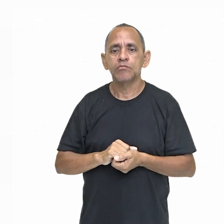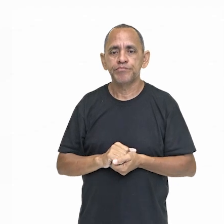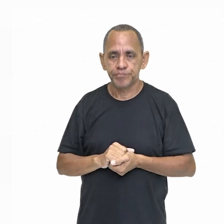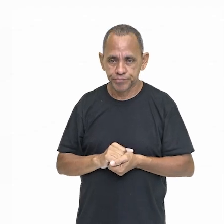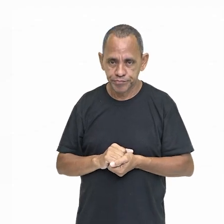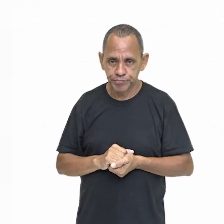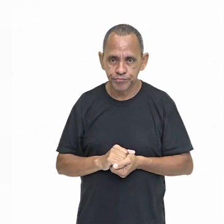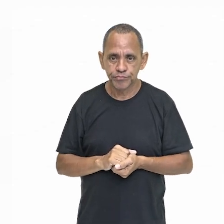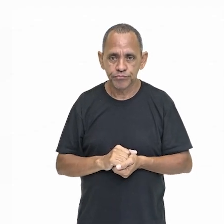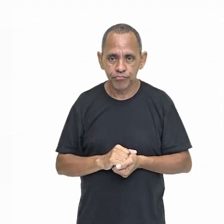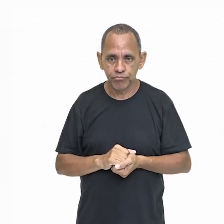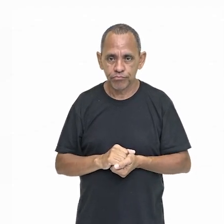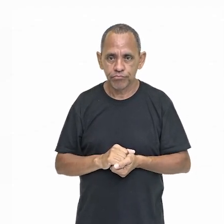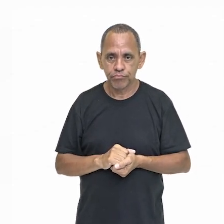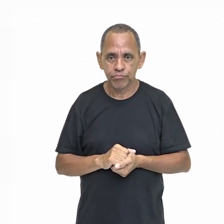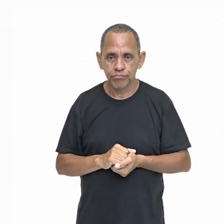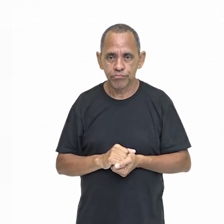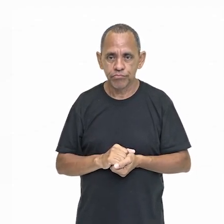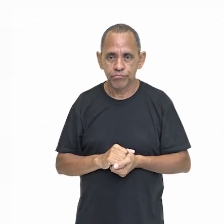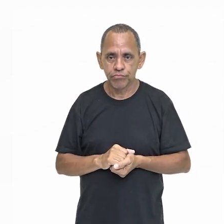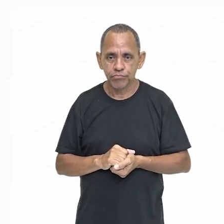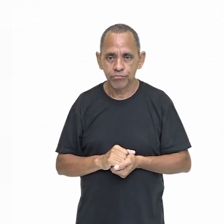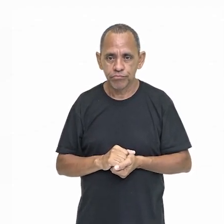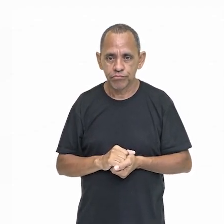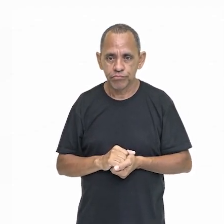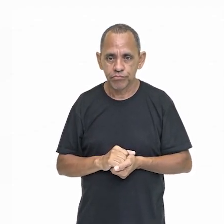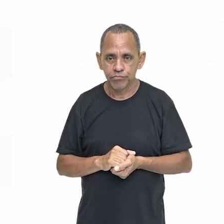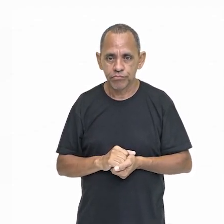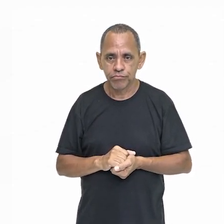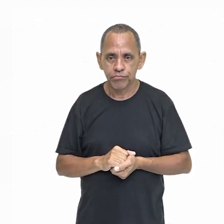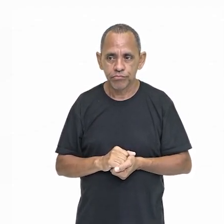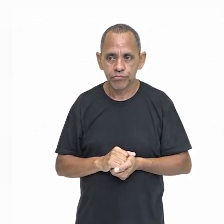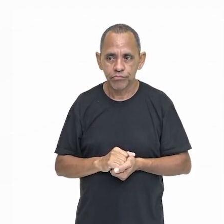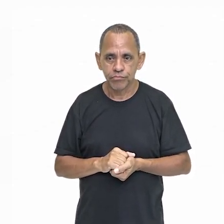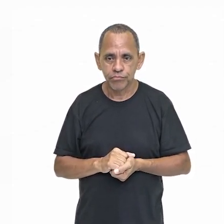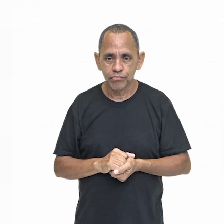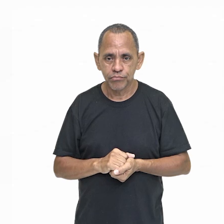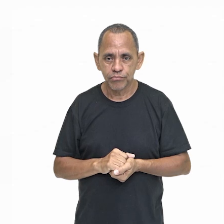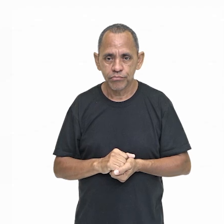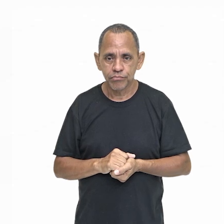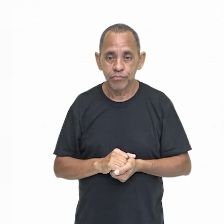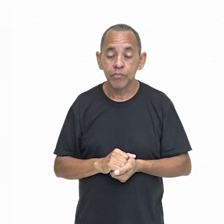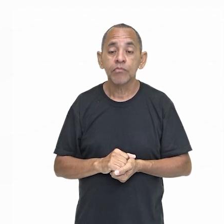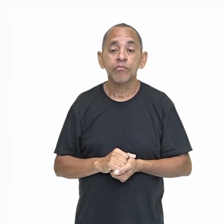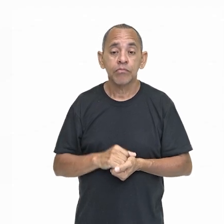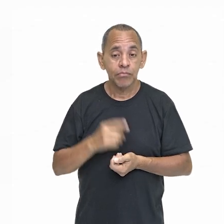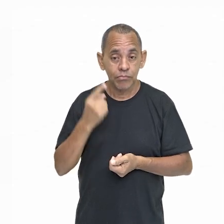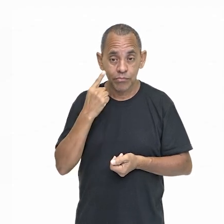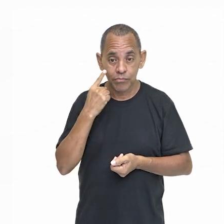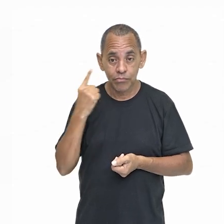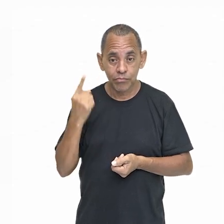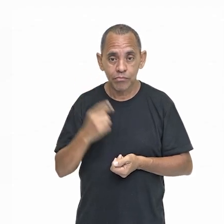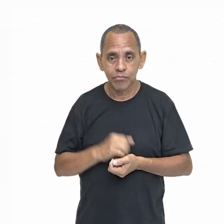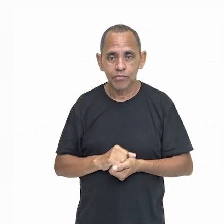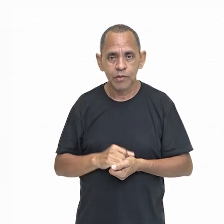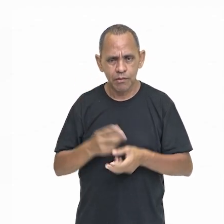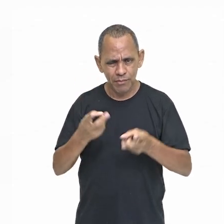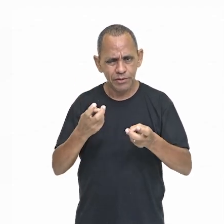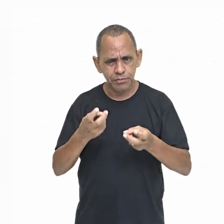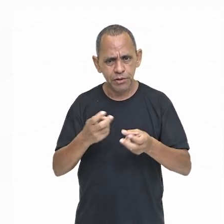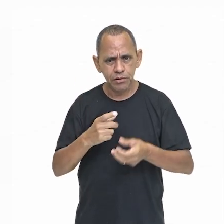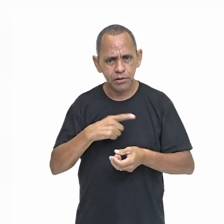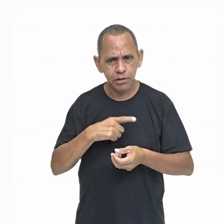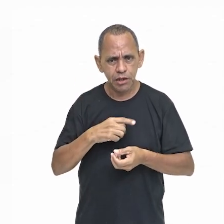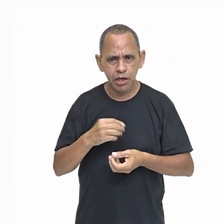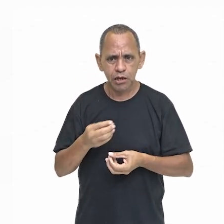de calor são 3, como você observa aí na imagem. Vejam aí que eu tenho